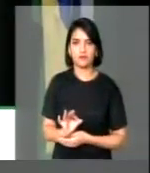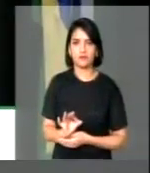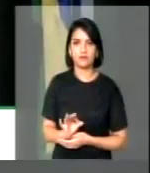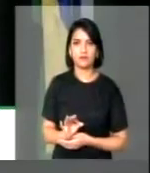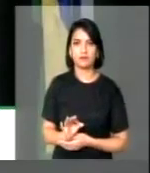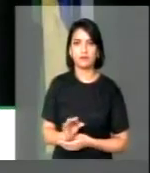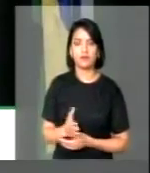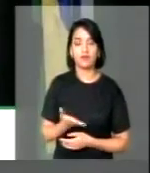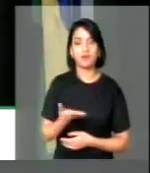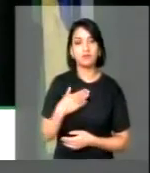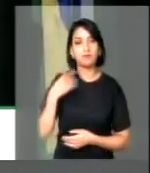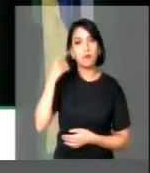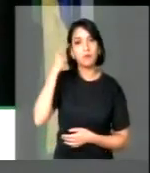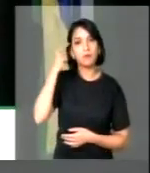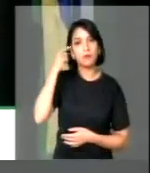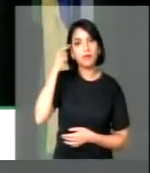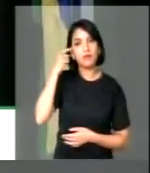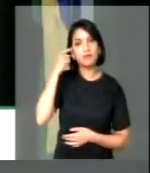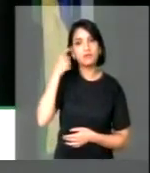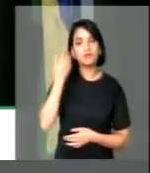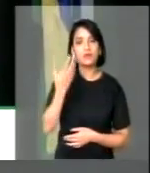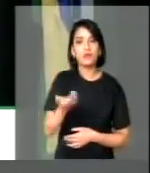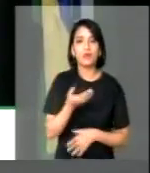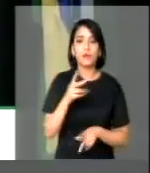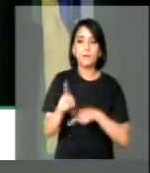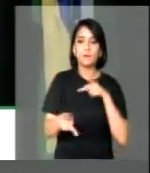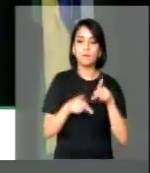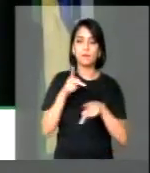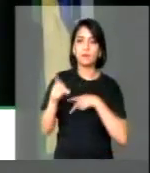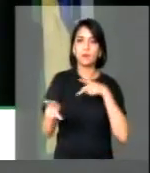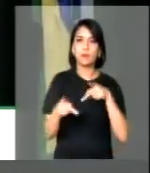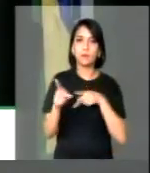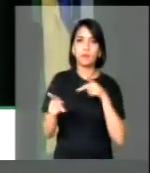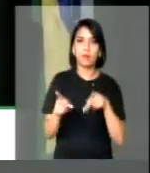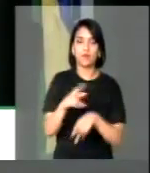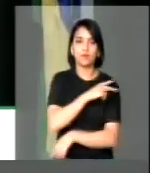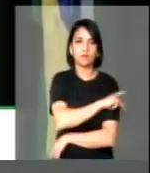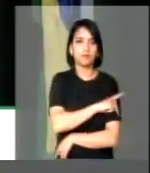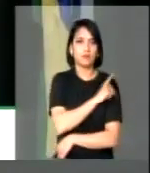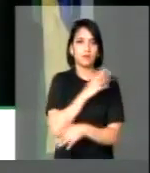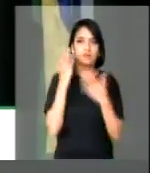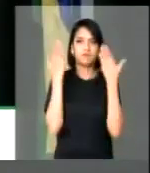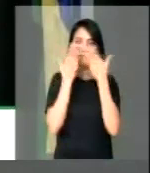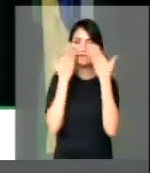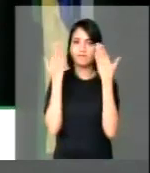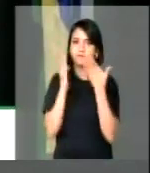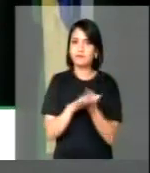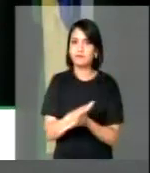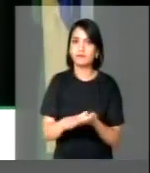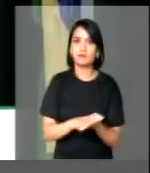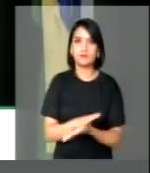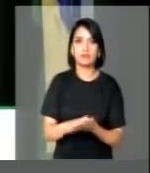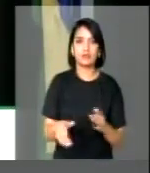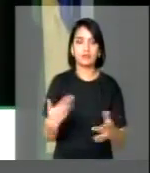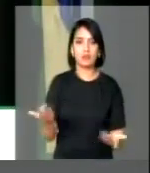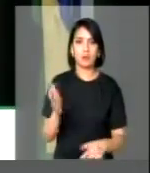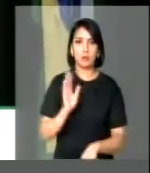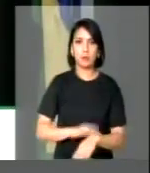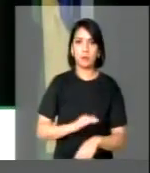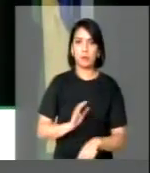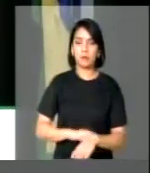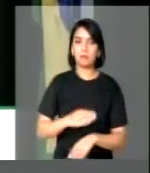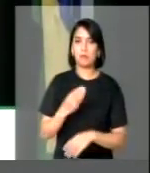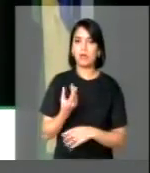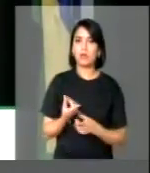Acho que é uma maneira de tentar anestesiar o povo piauiense diante da grave crise que nós